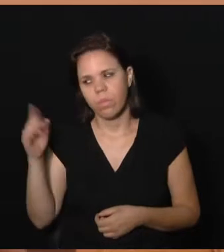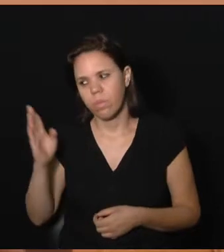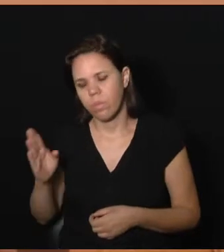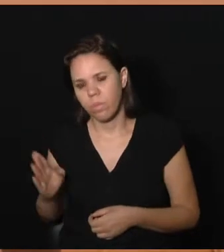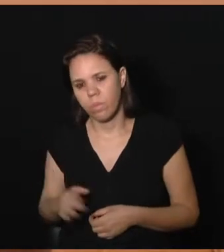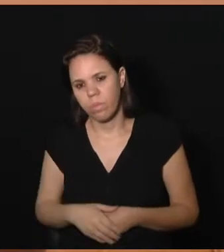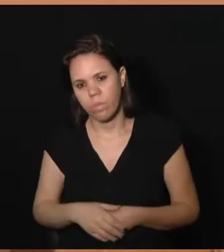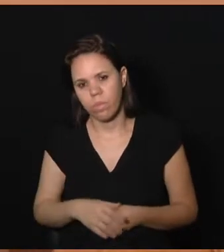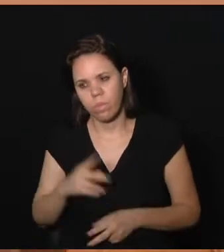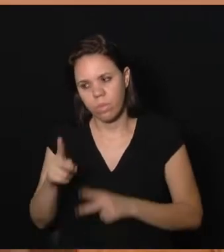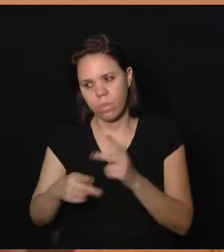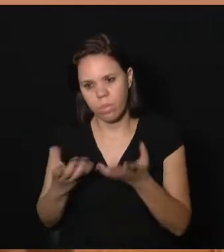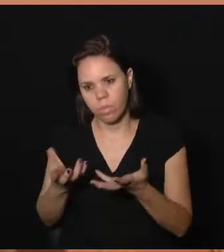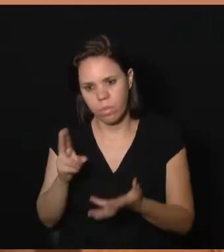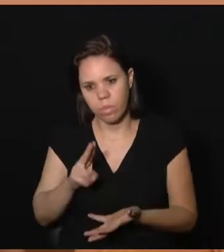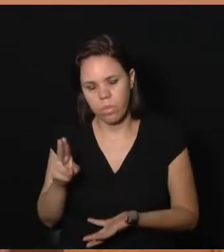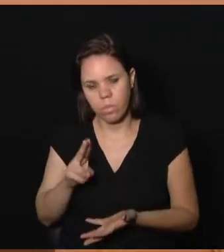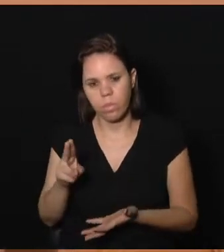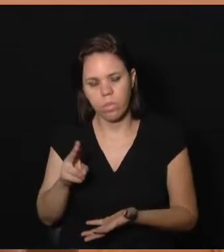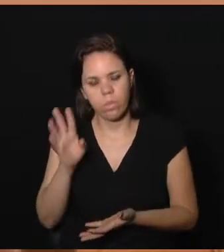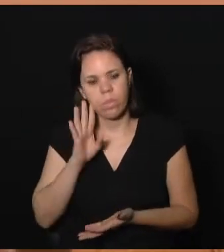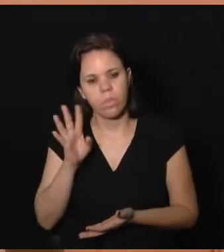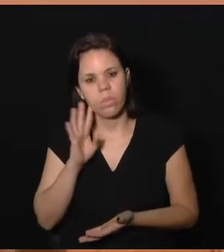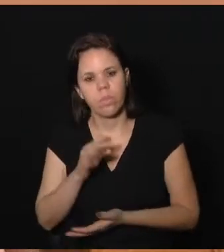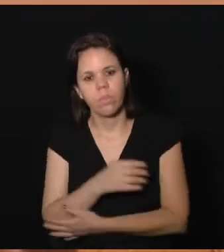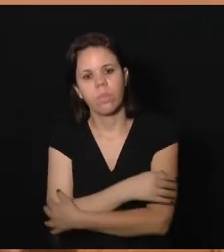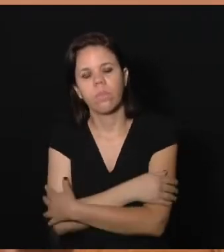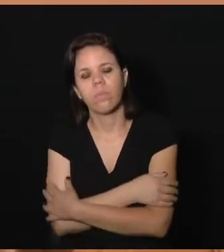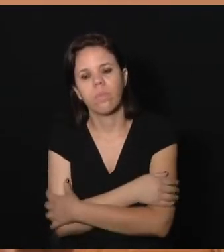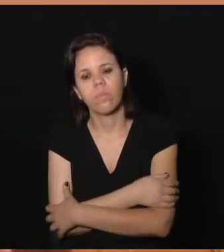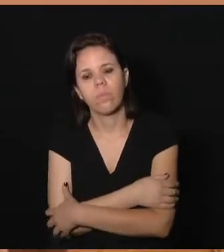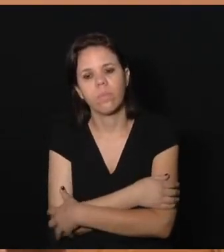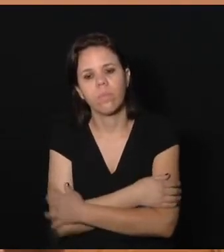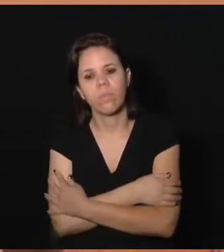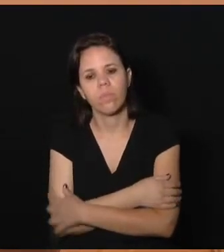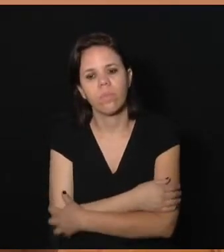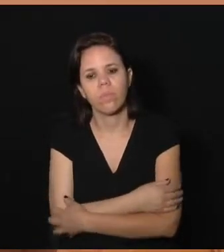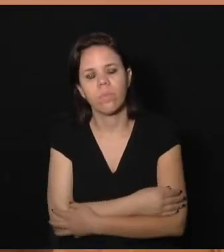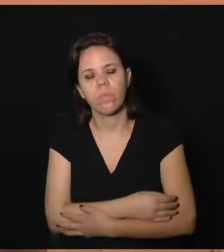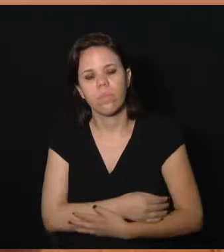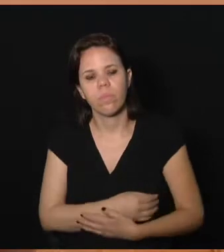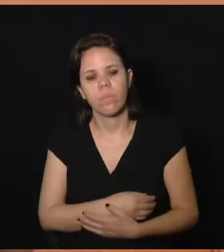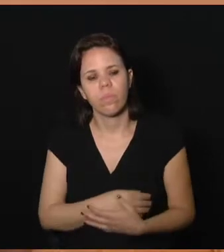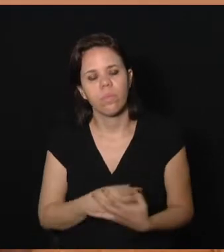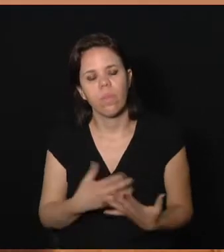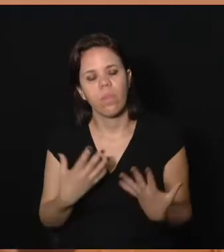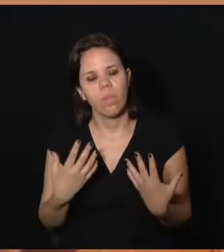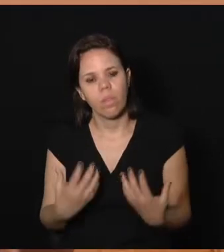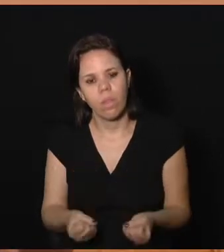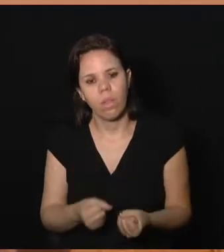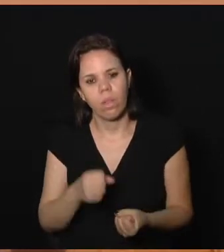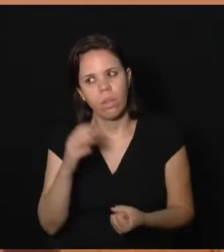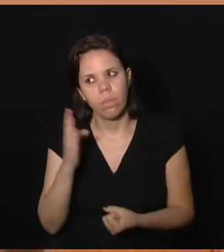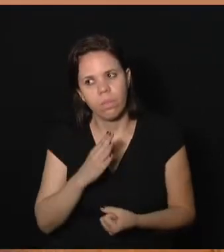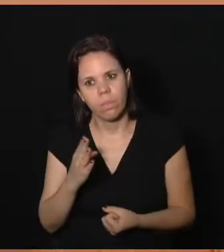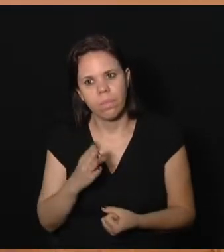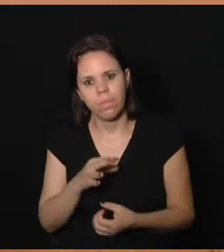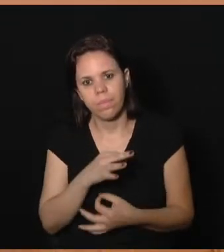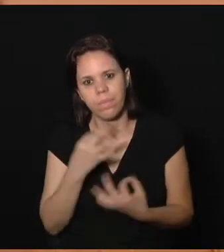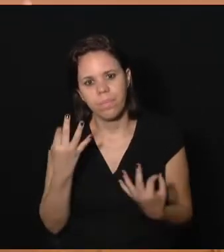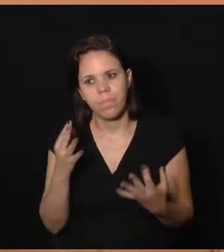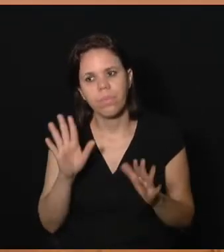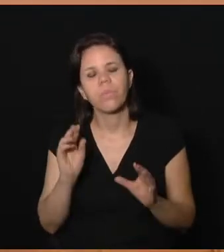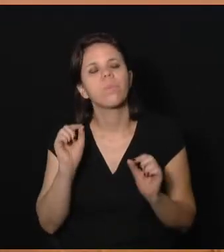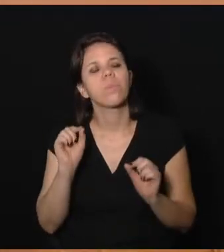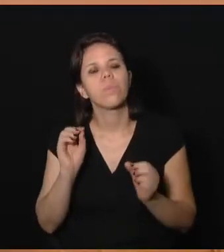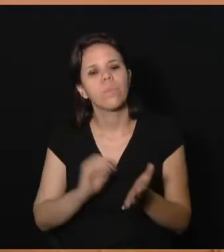o cara quer consumir, o cara, pô, é legal, né? Ver o Brasil assim com excelentes olhos, né? Então, tipo assim, o que